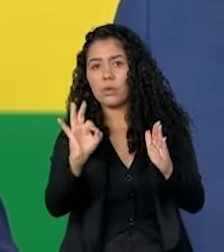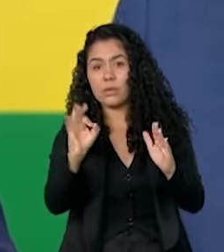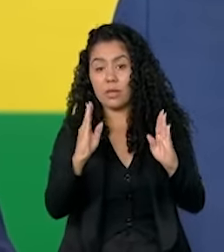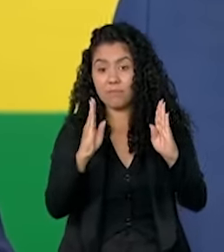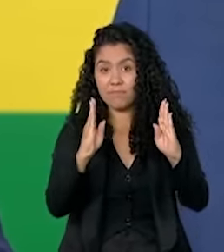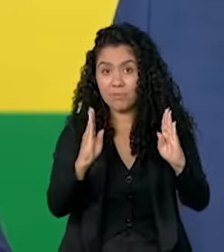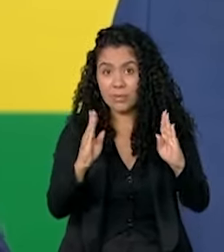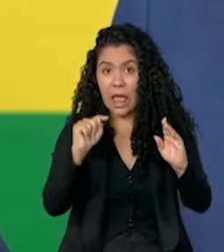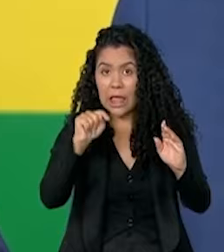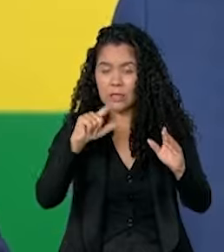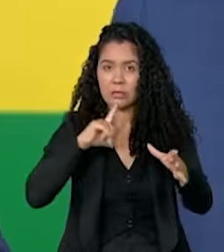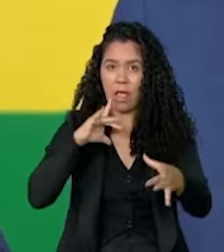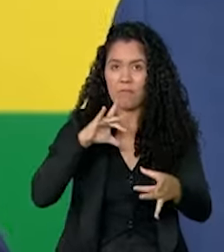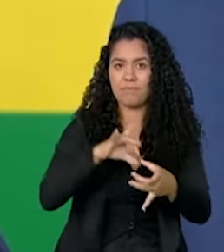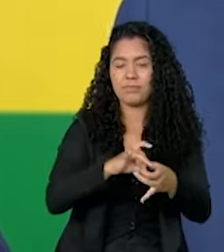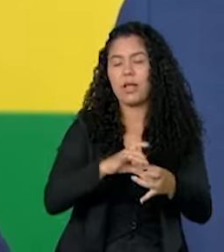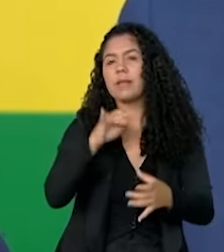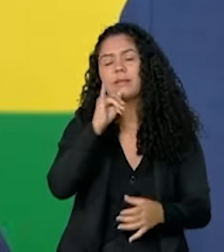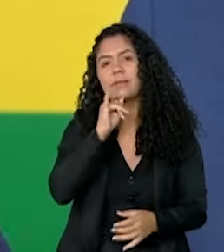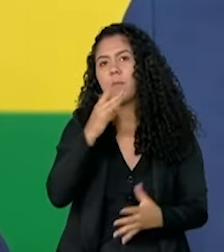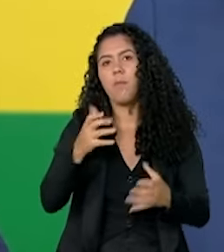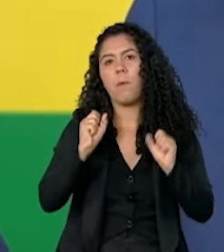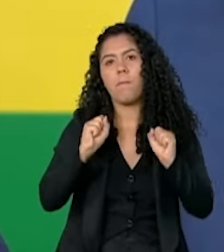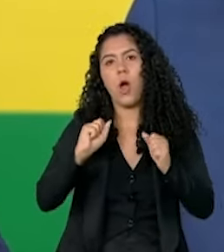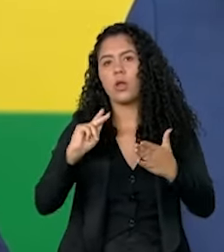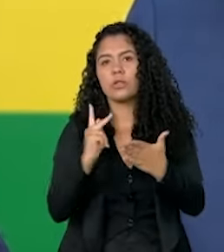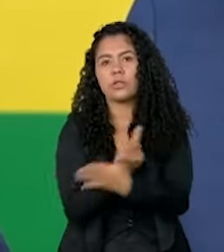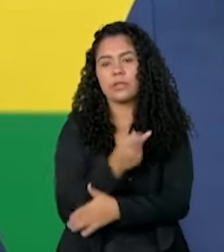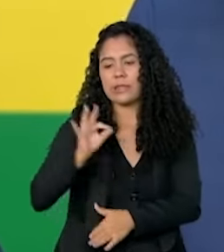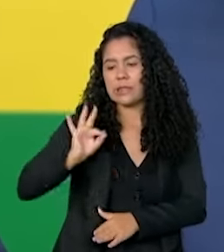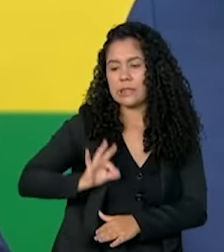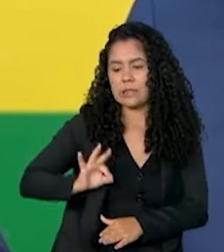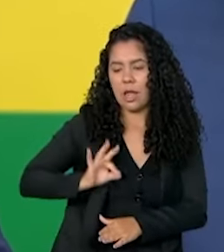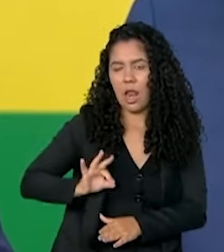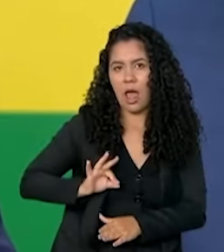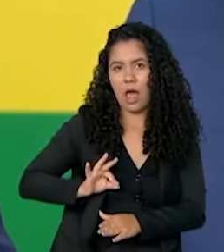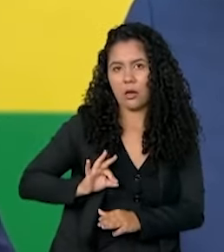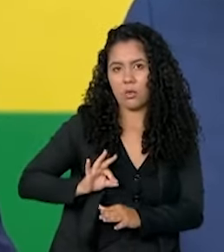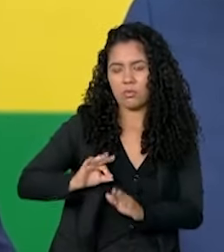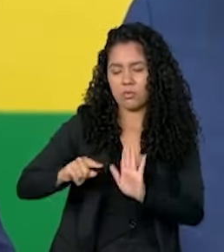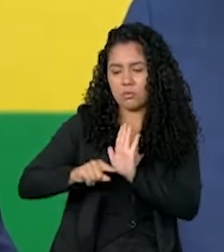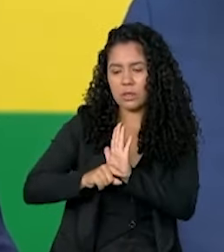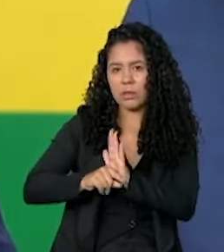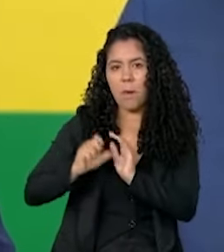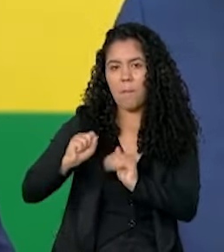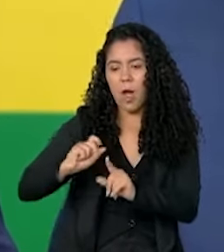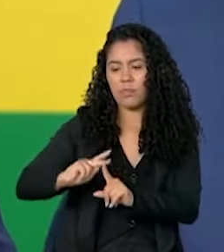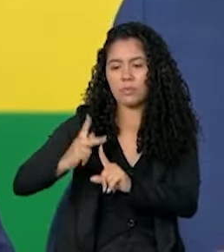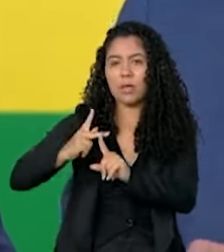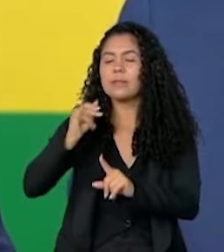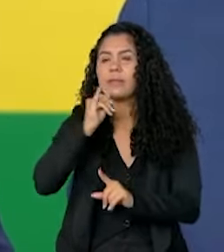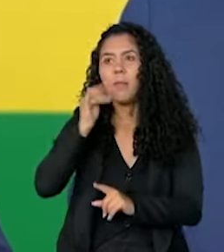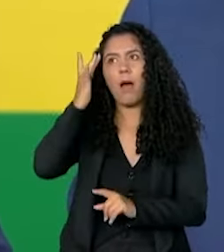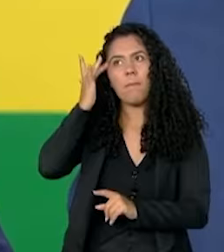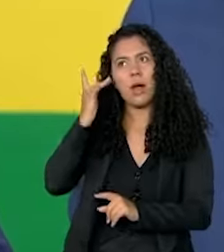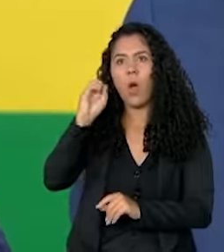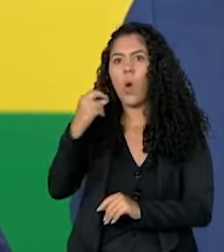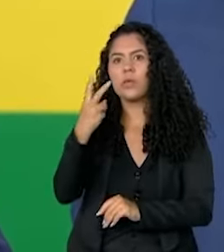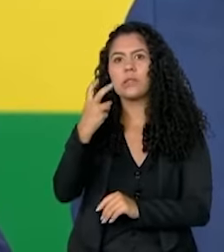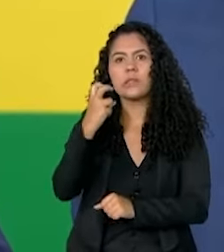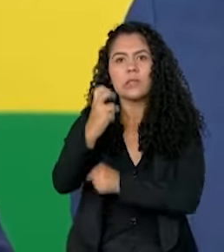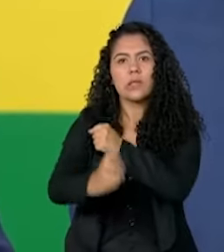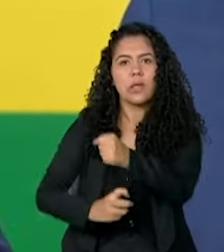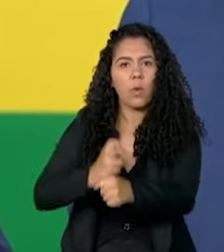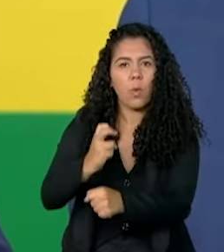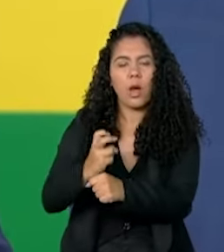o salário mínimo pode, inclusive, subir numa recessão, por exemplo, se amanhã, daqui 5, 10 anos, você tem um